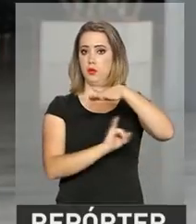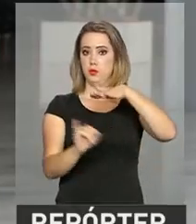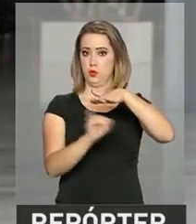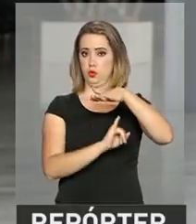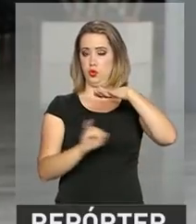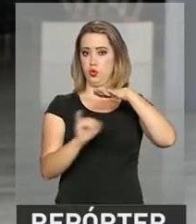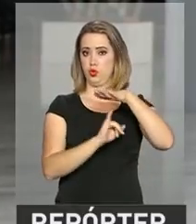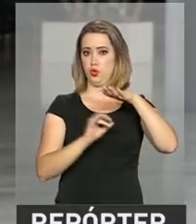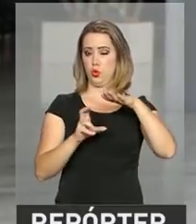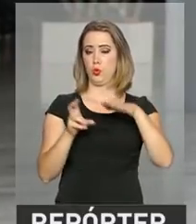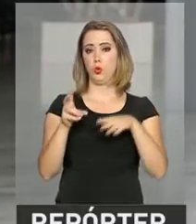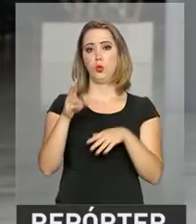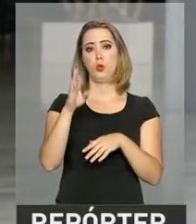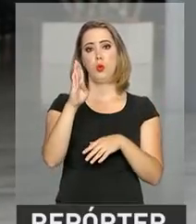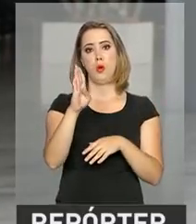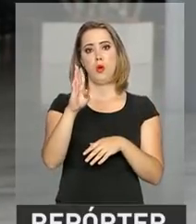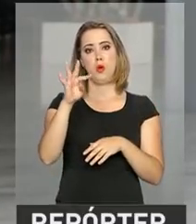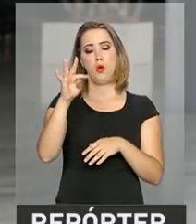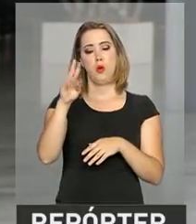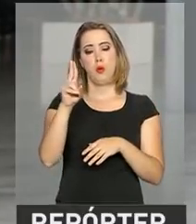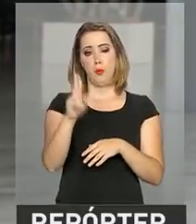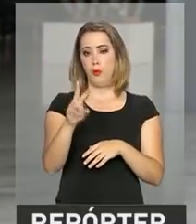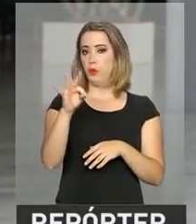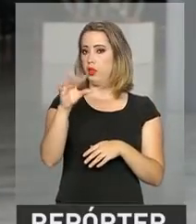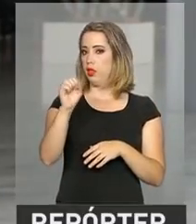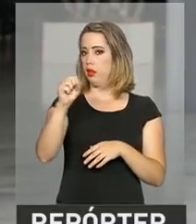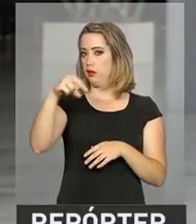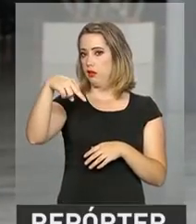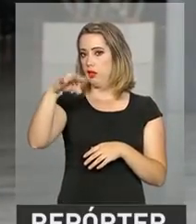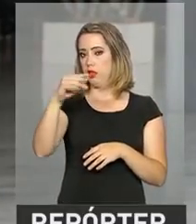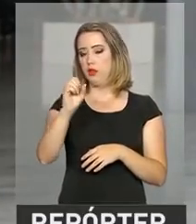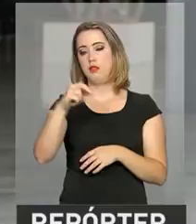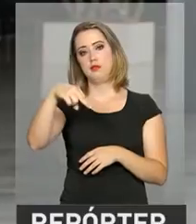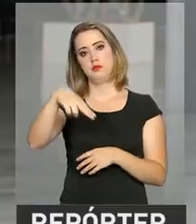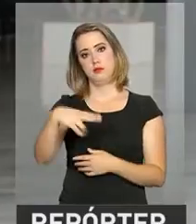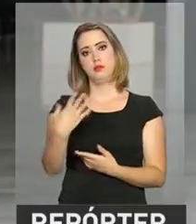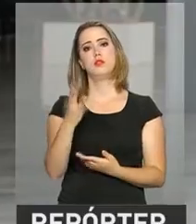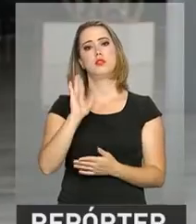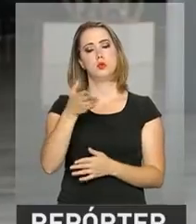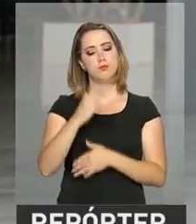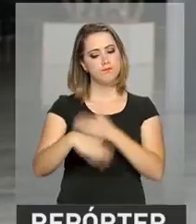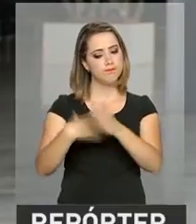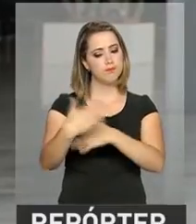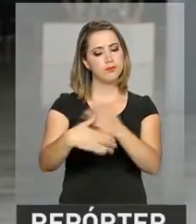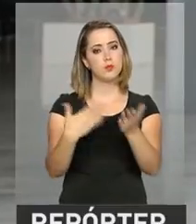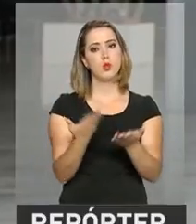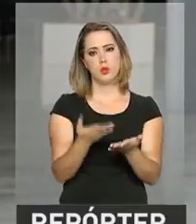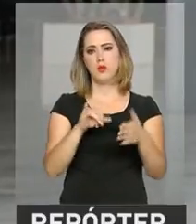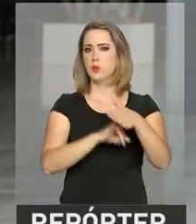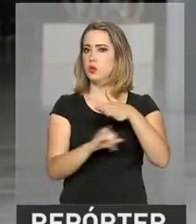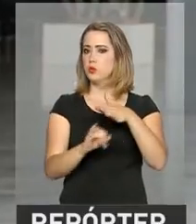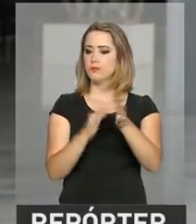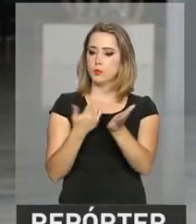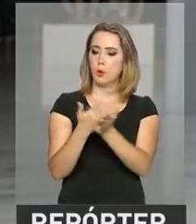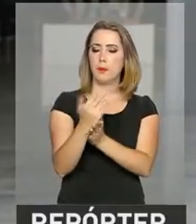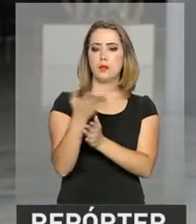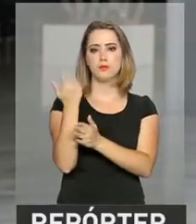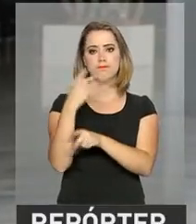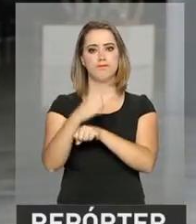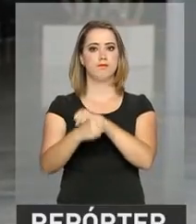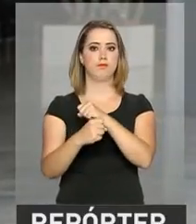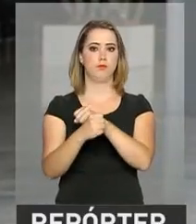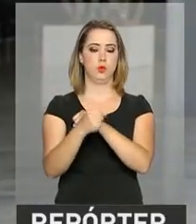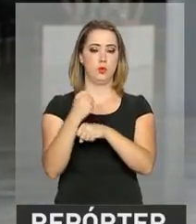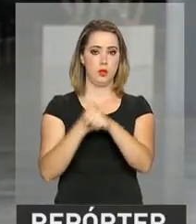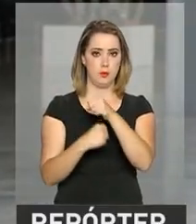governo do estado de são paulo para apoiar um projeto que vem sendo desenvolvido pelo instituto desde o começo do ano passado